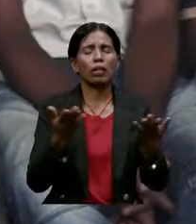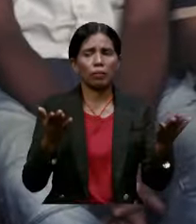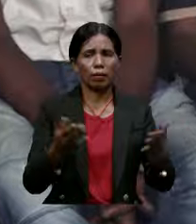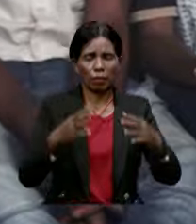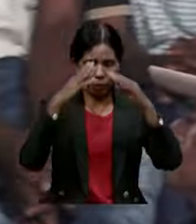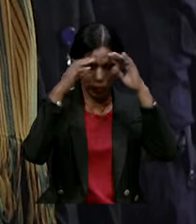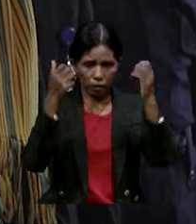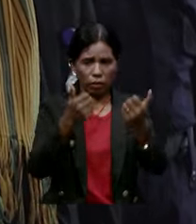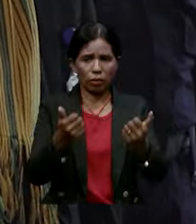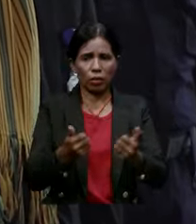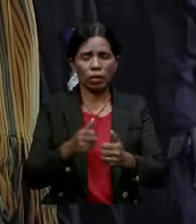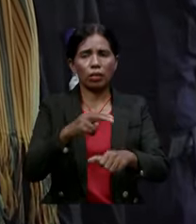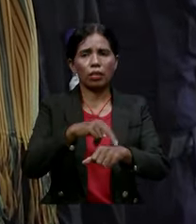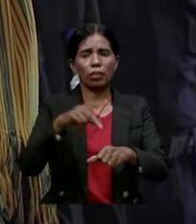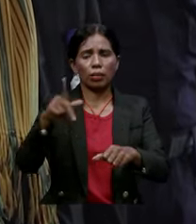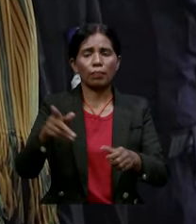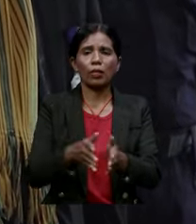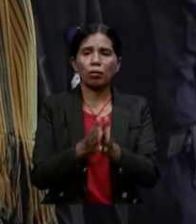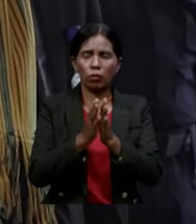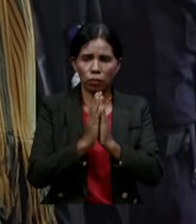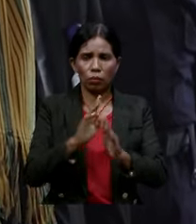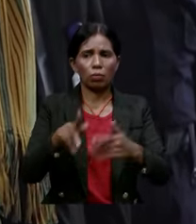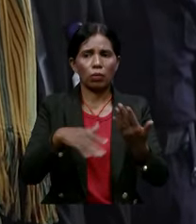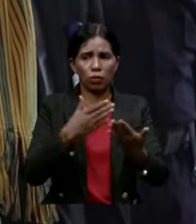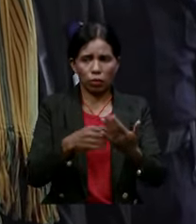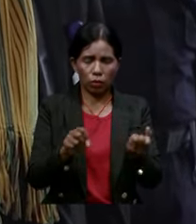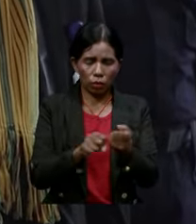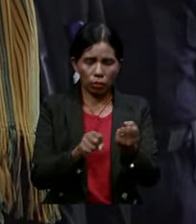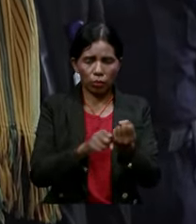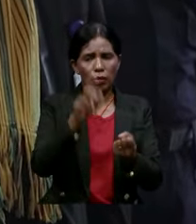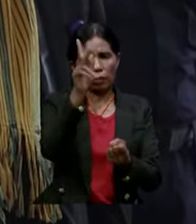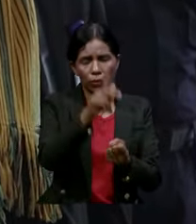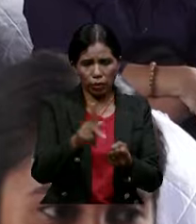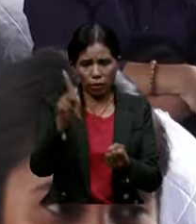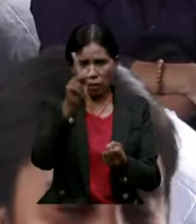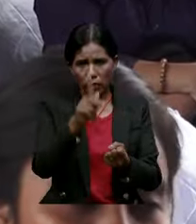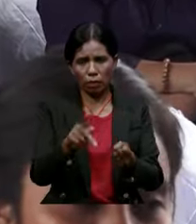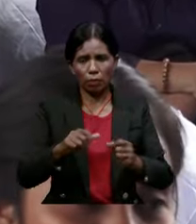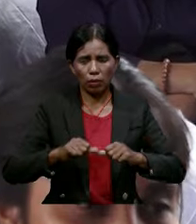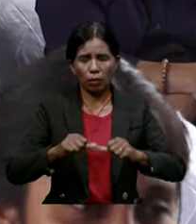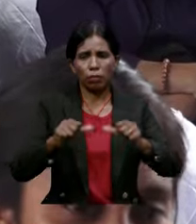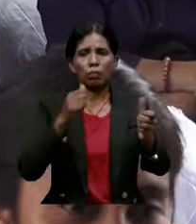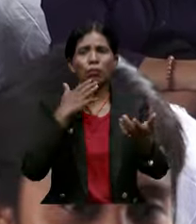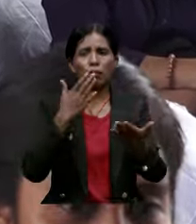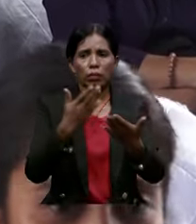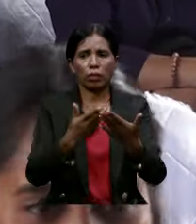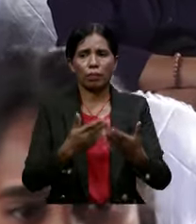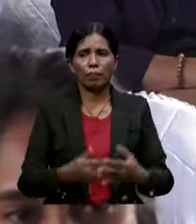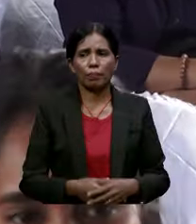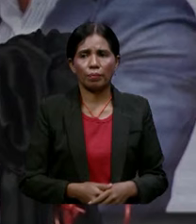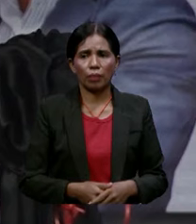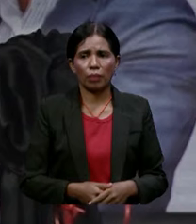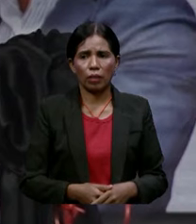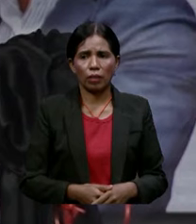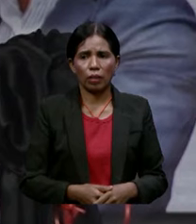Presidente da Autoridade Nacional Minerais, usuba parte hotu atu contribui pesquisa refere no nebele la ojo sucesso. Ia indústria